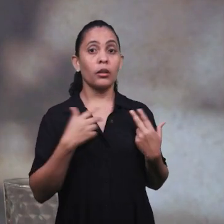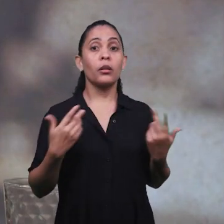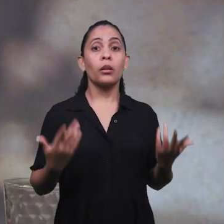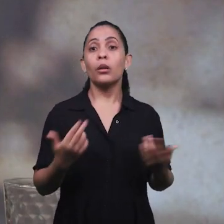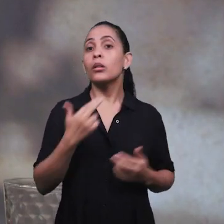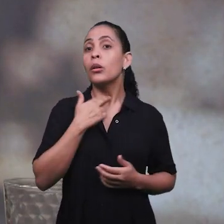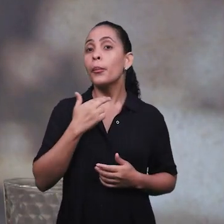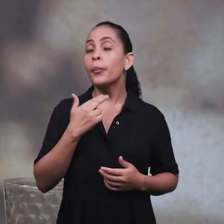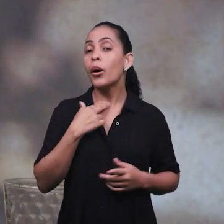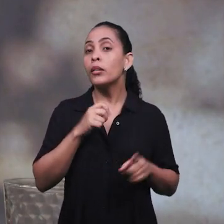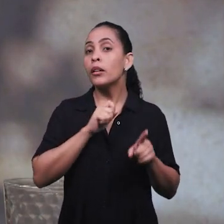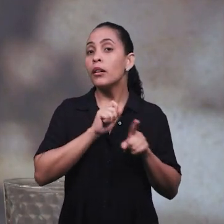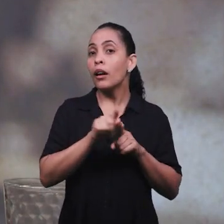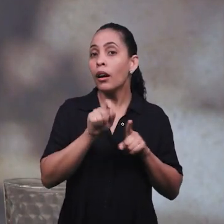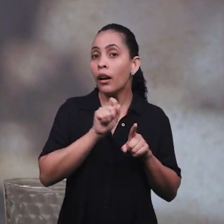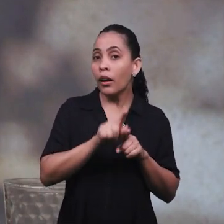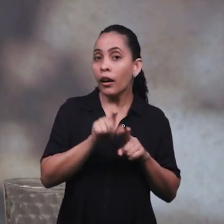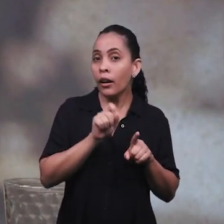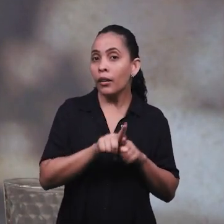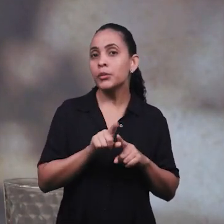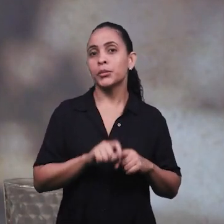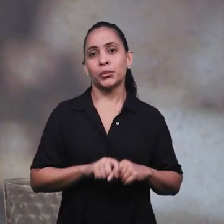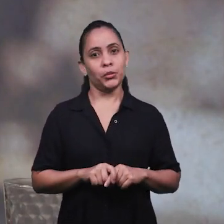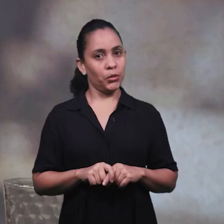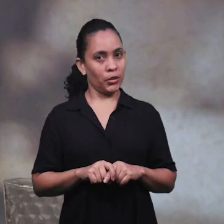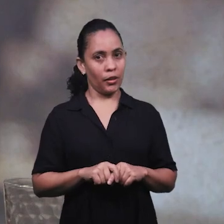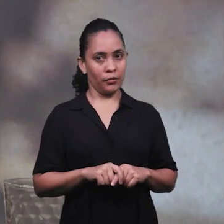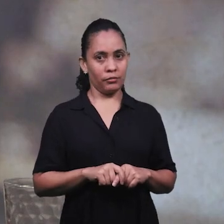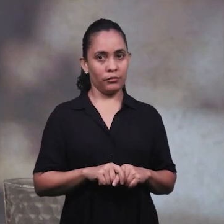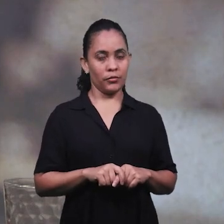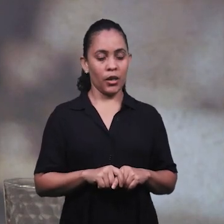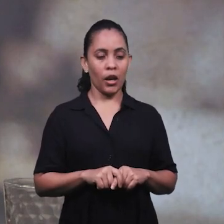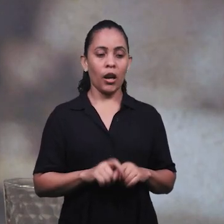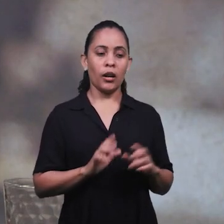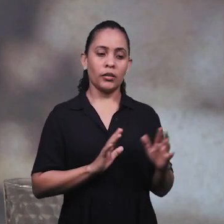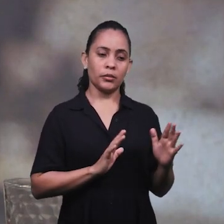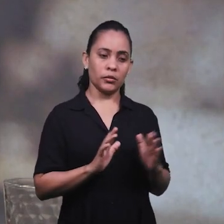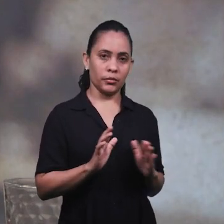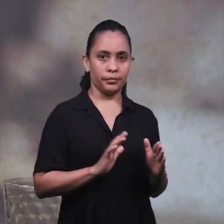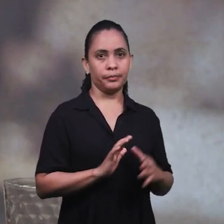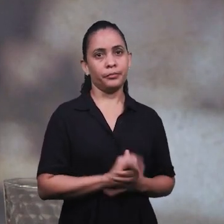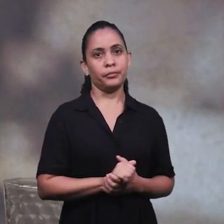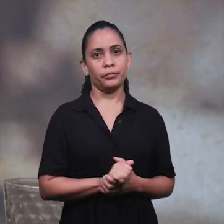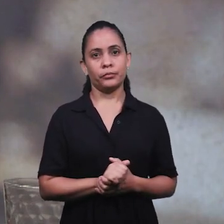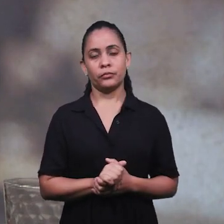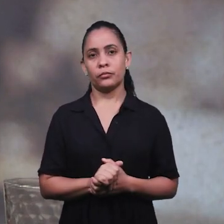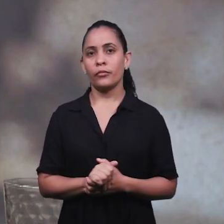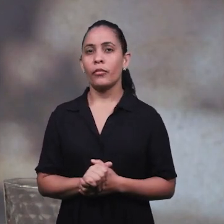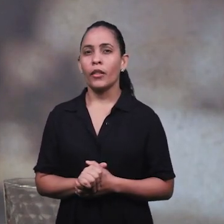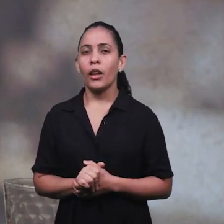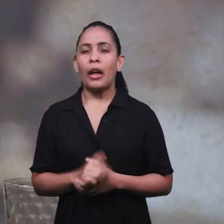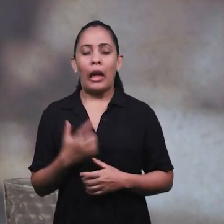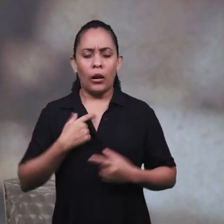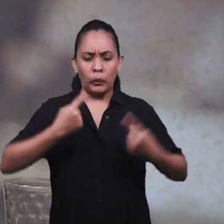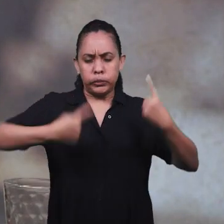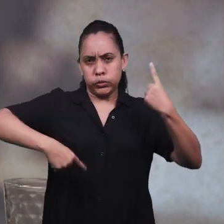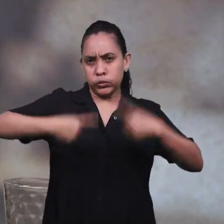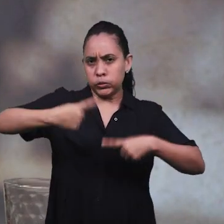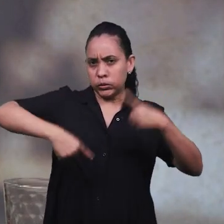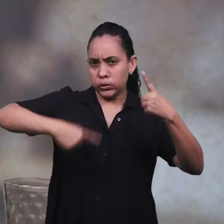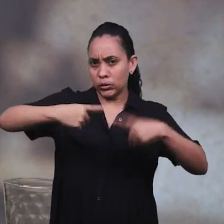podem alugar, né, os seus imóveis, as suas unidades, por meio do Airbnb. Muito se discute